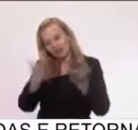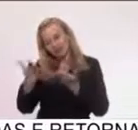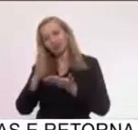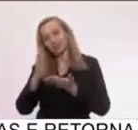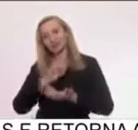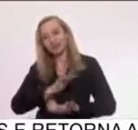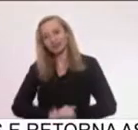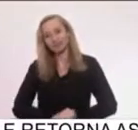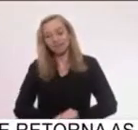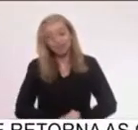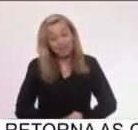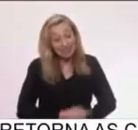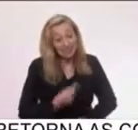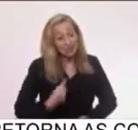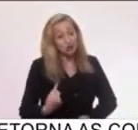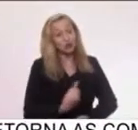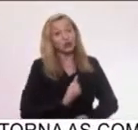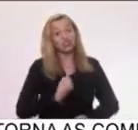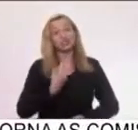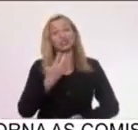senhores. Nós